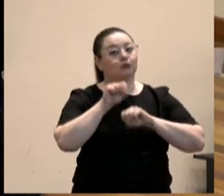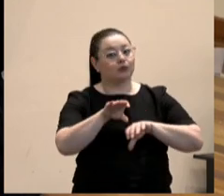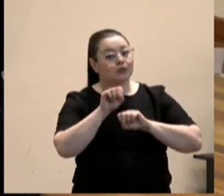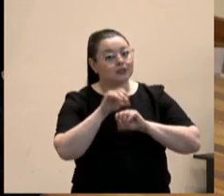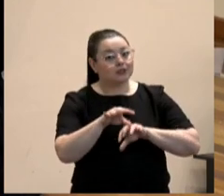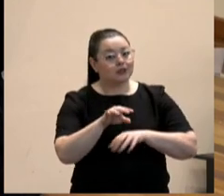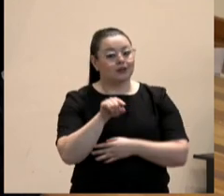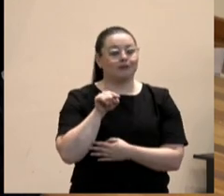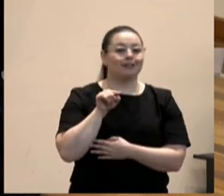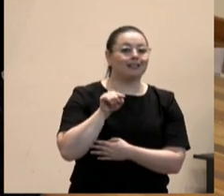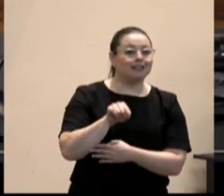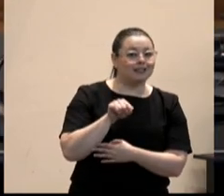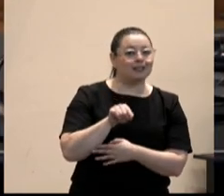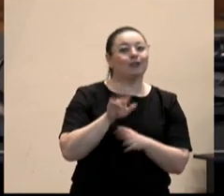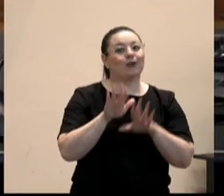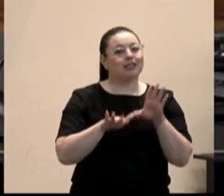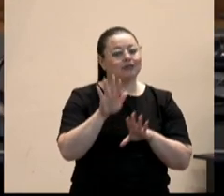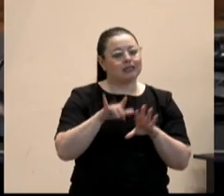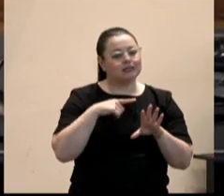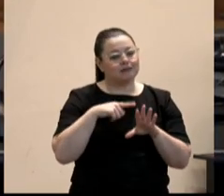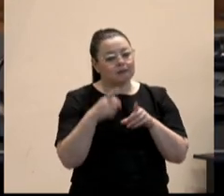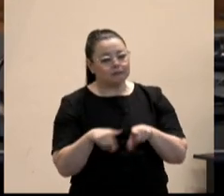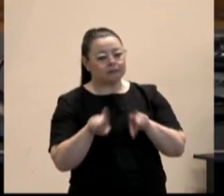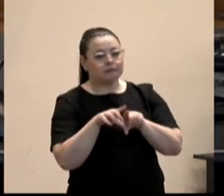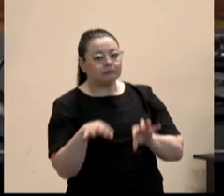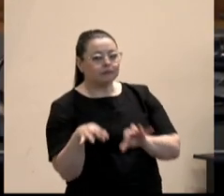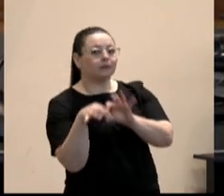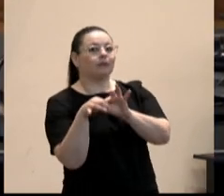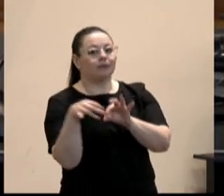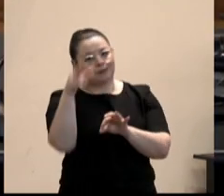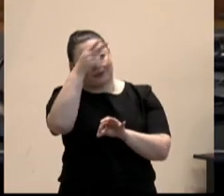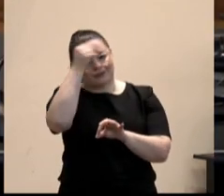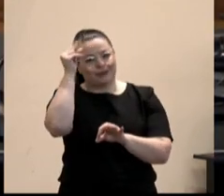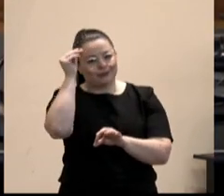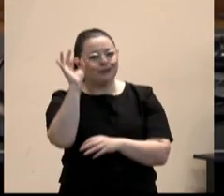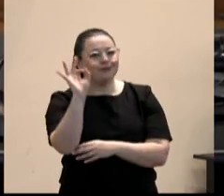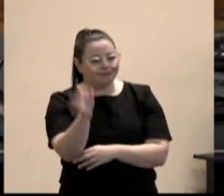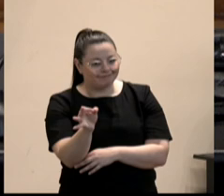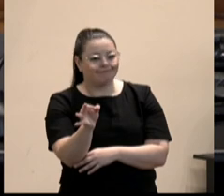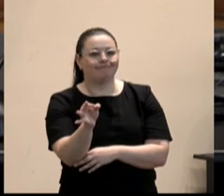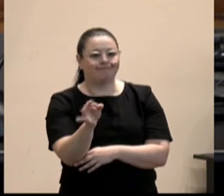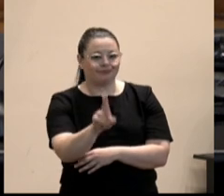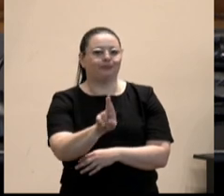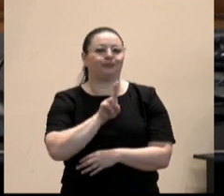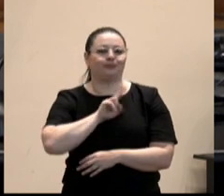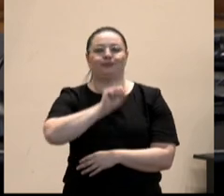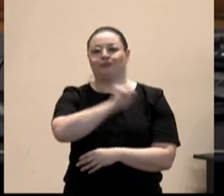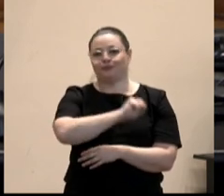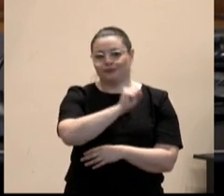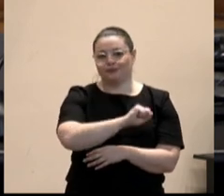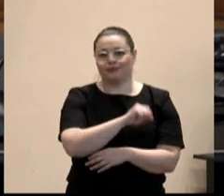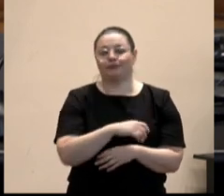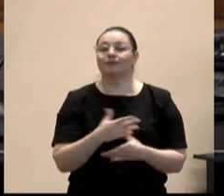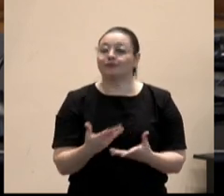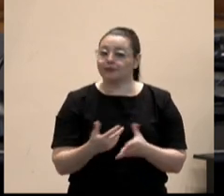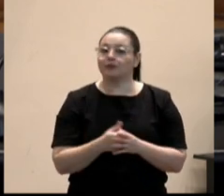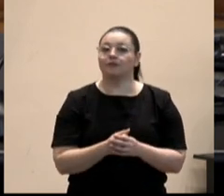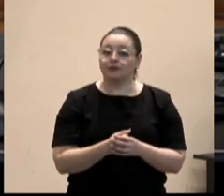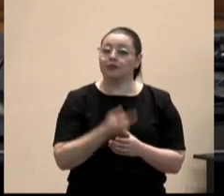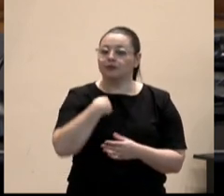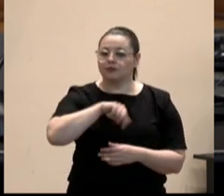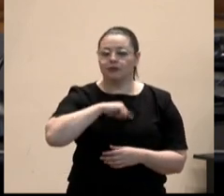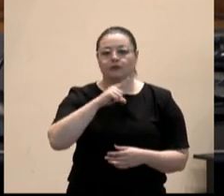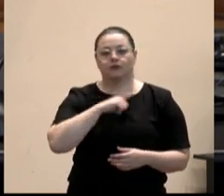é uma extensão da prefeitura, não é? É uma extensão. E a gente tem dificuldade,